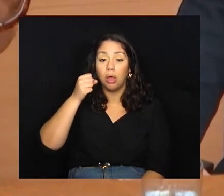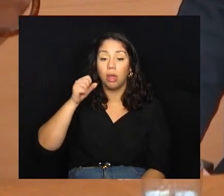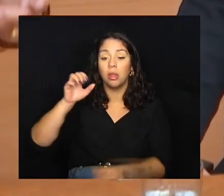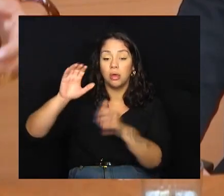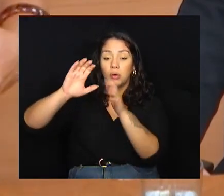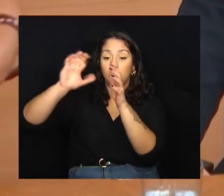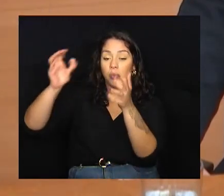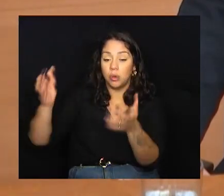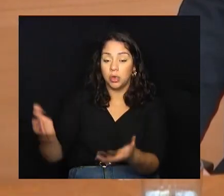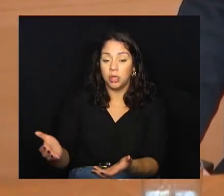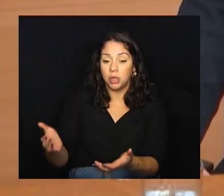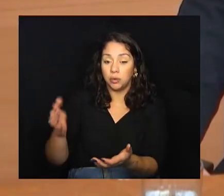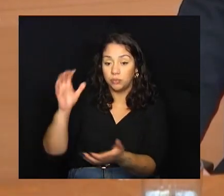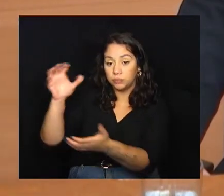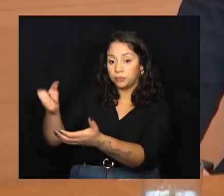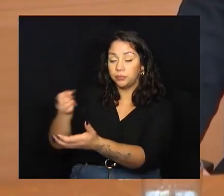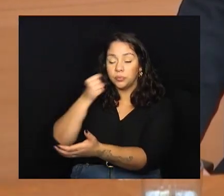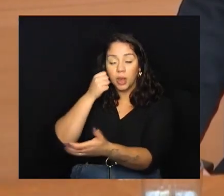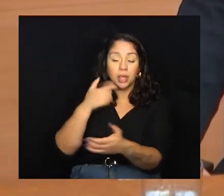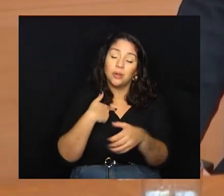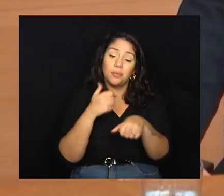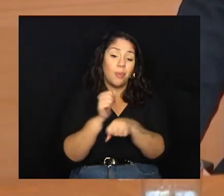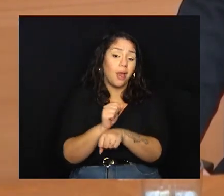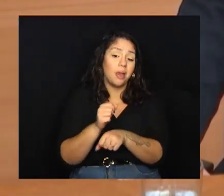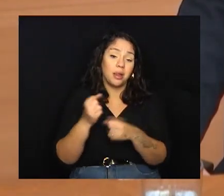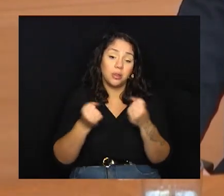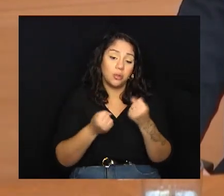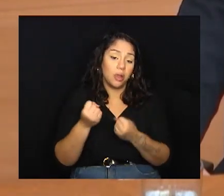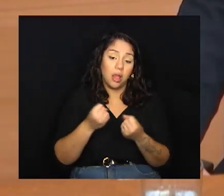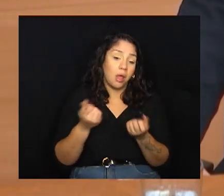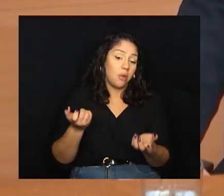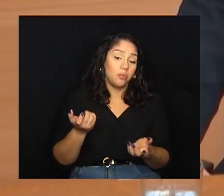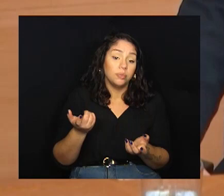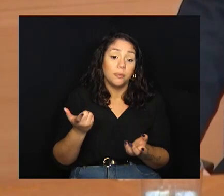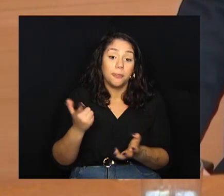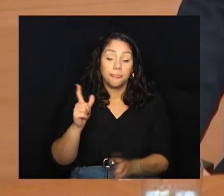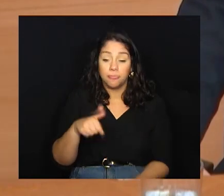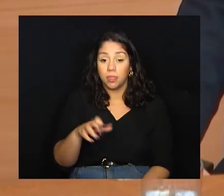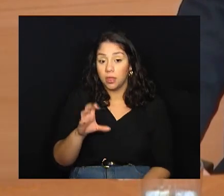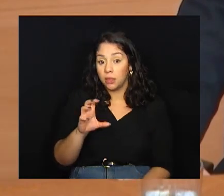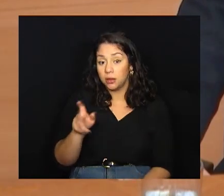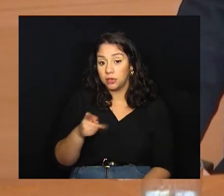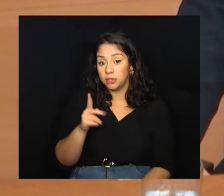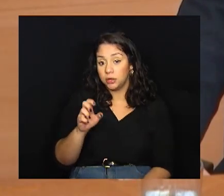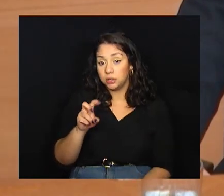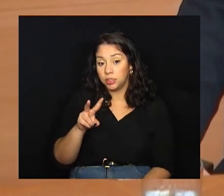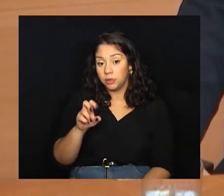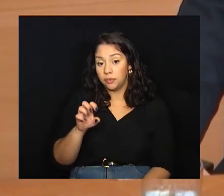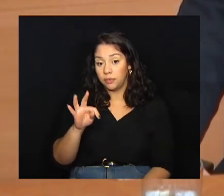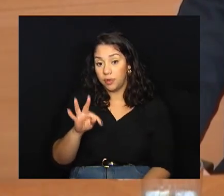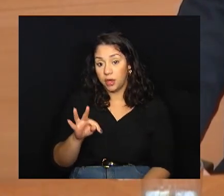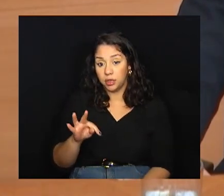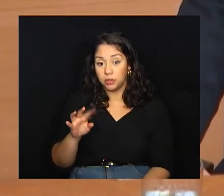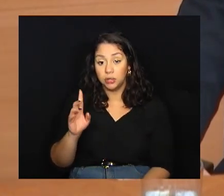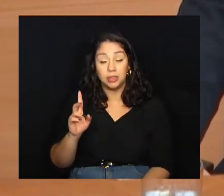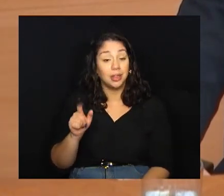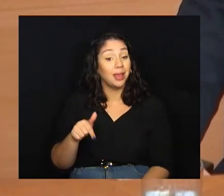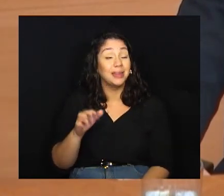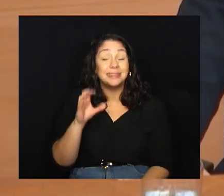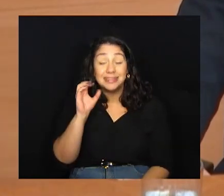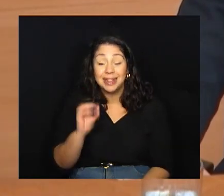porque o carro não ia nem para frente nem para trás né não tinha jeito eu não Chevette Hatch na época Dourado ele era